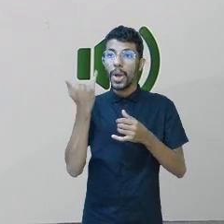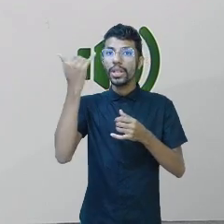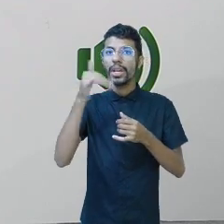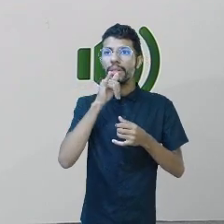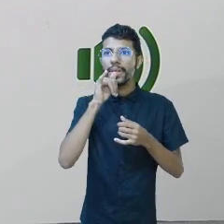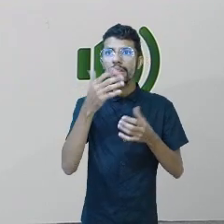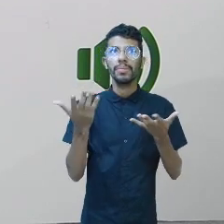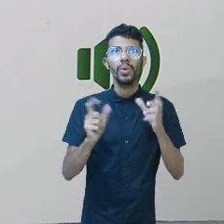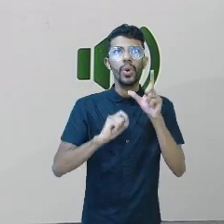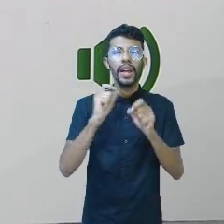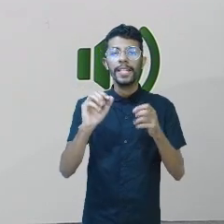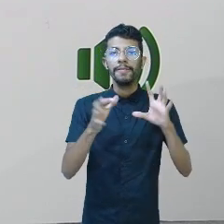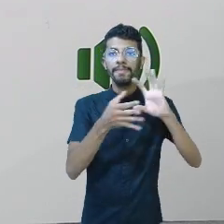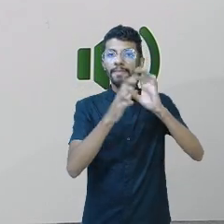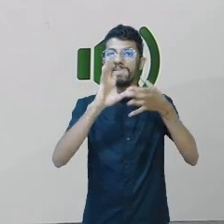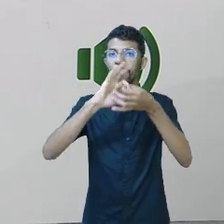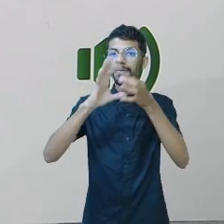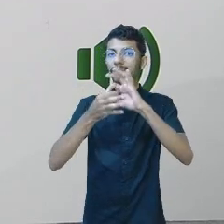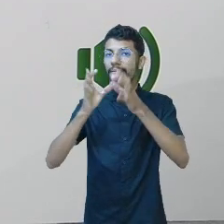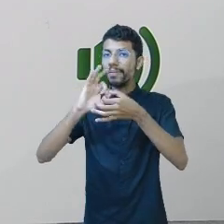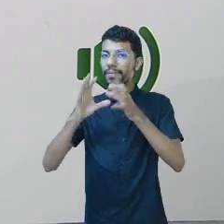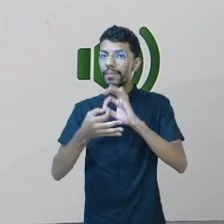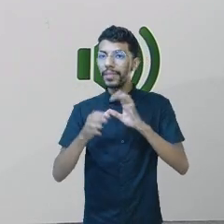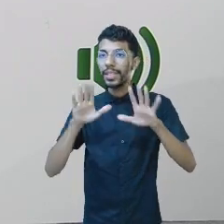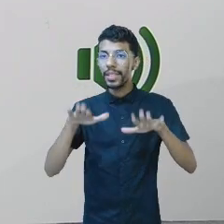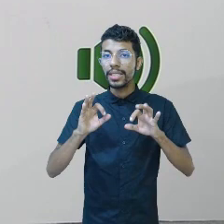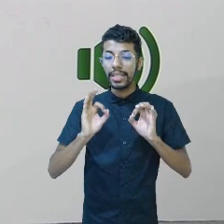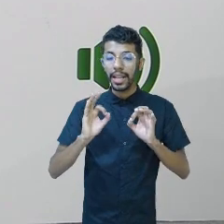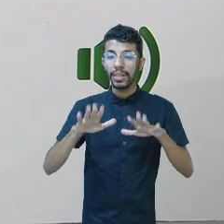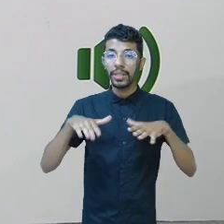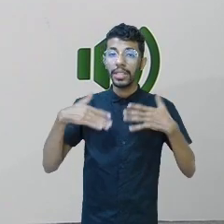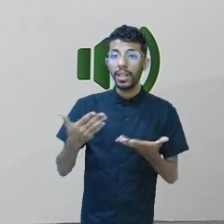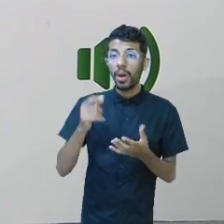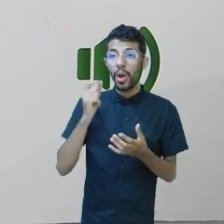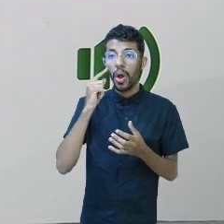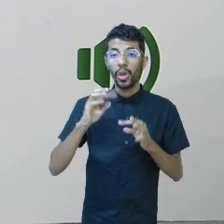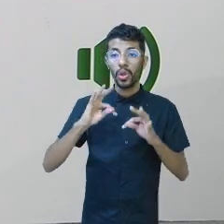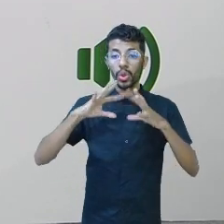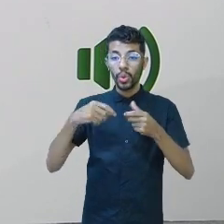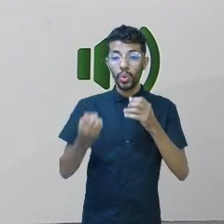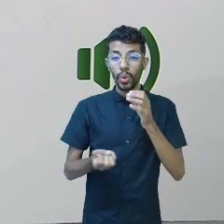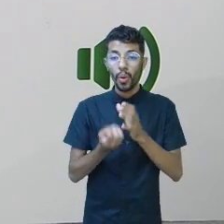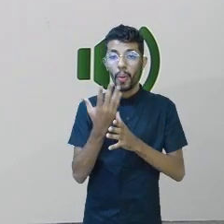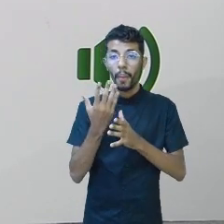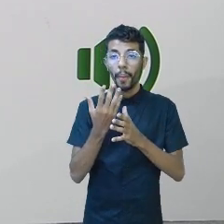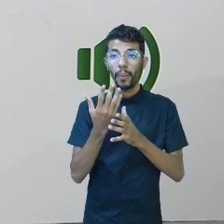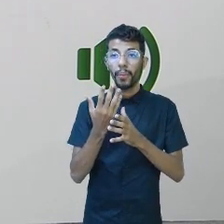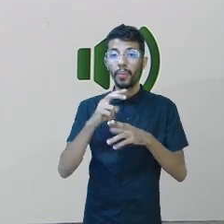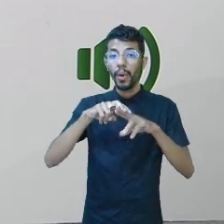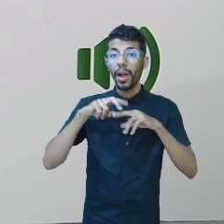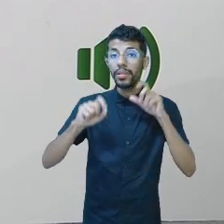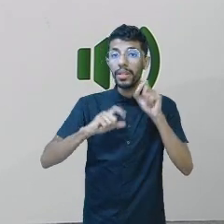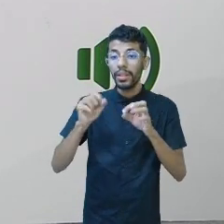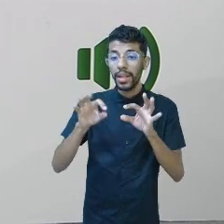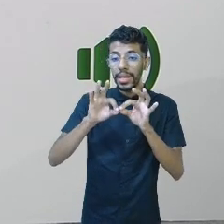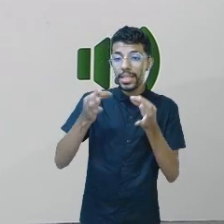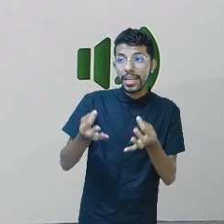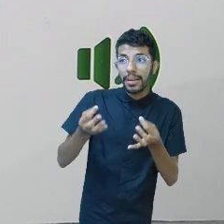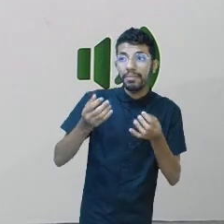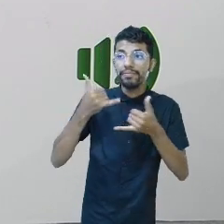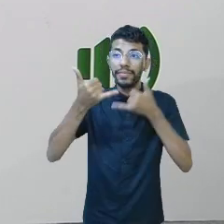né? Então tudo surge do simples, da brincadeira, da vontade de fazer, de se